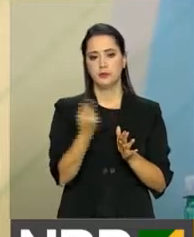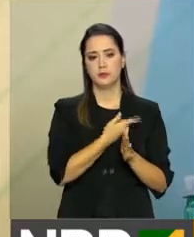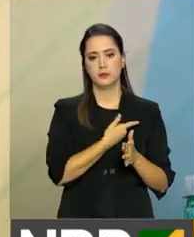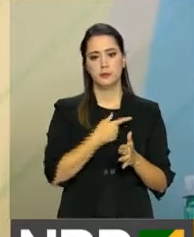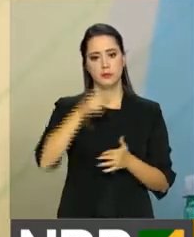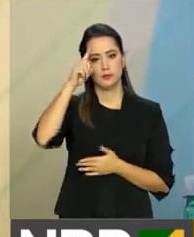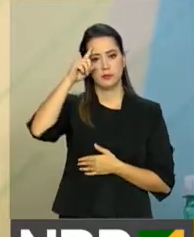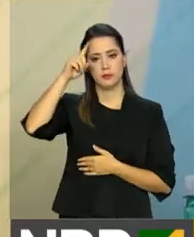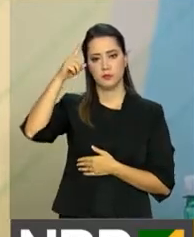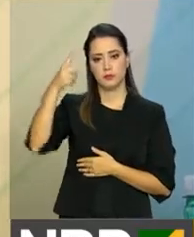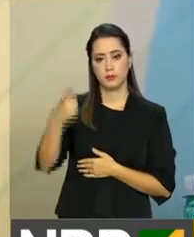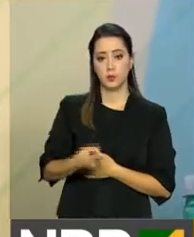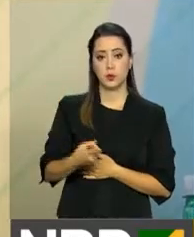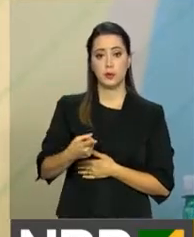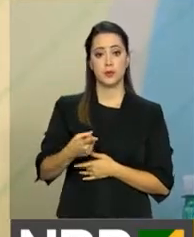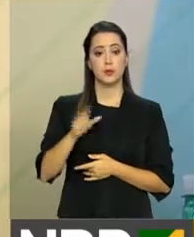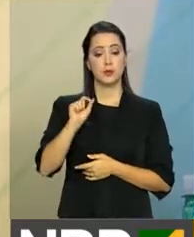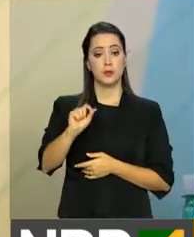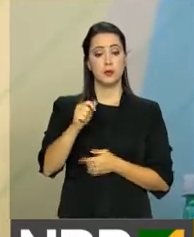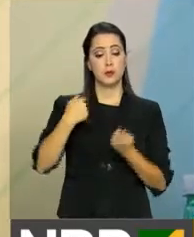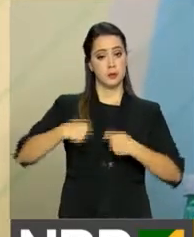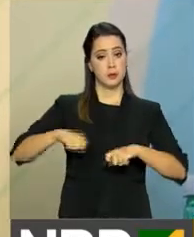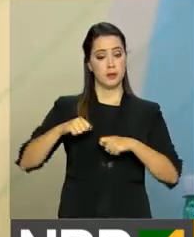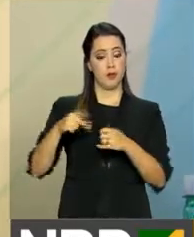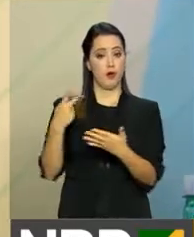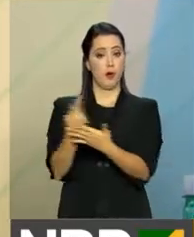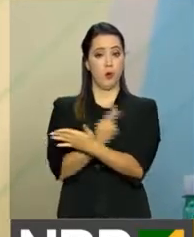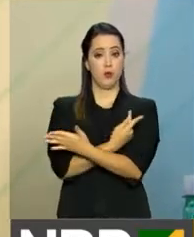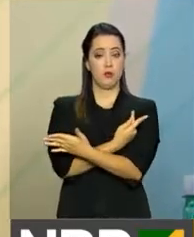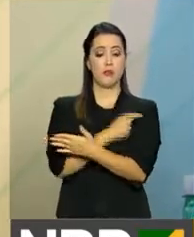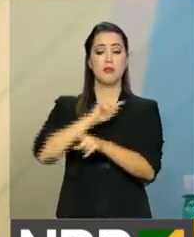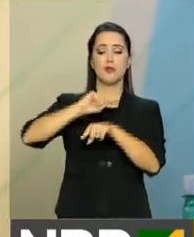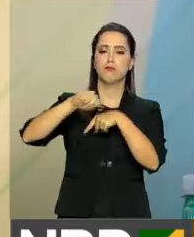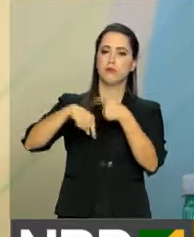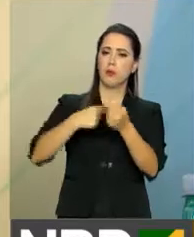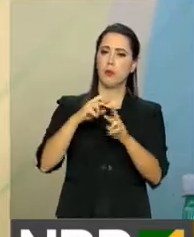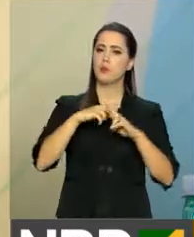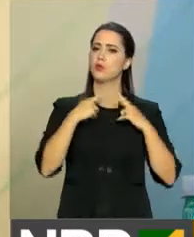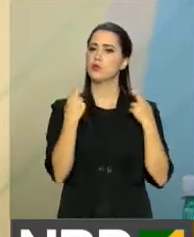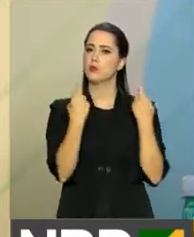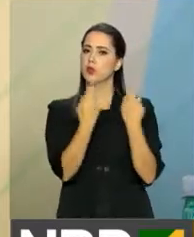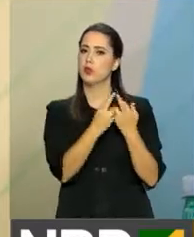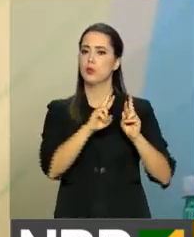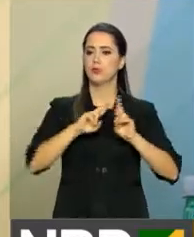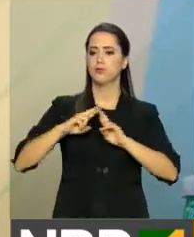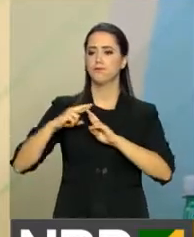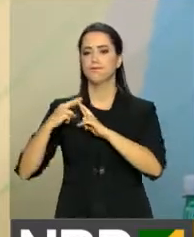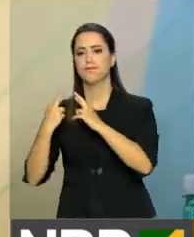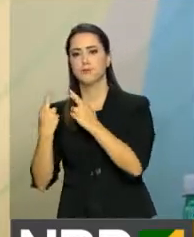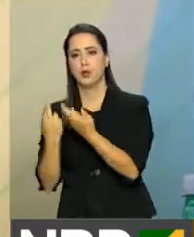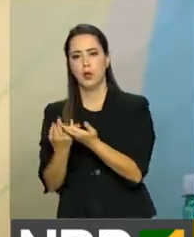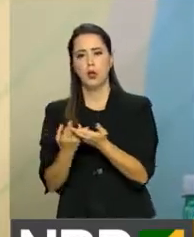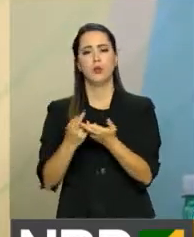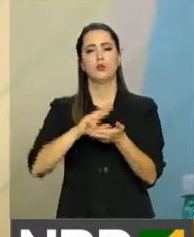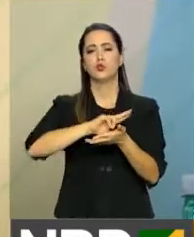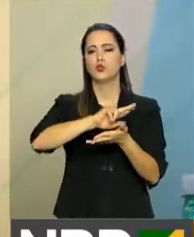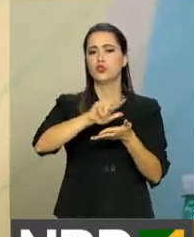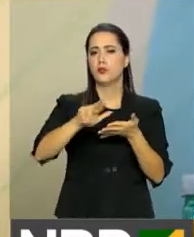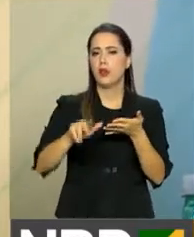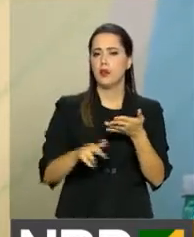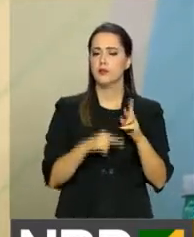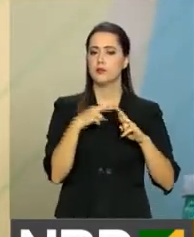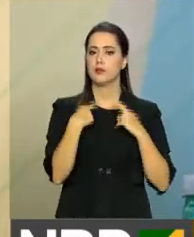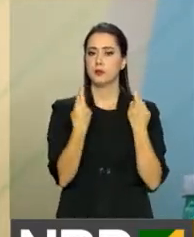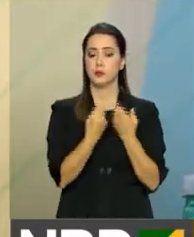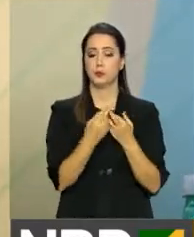determinamos que fosse atendido depois de várias reuniões é parcelares que o conselho fez